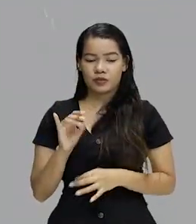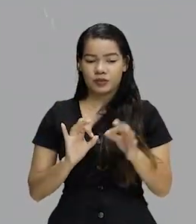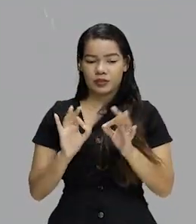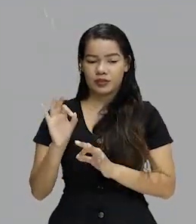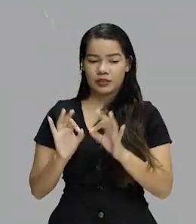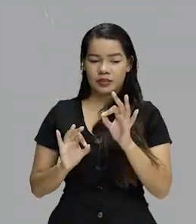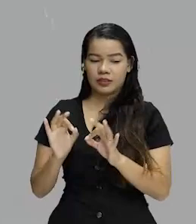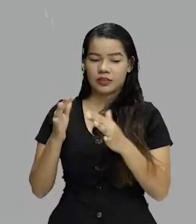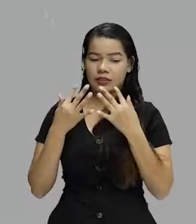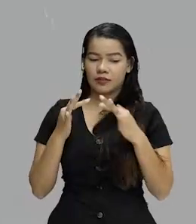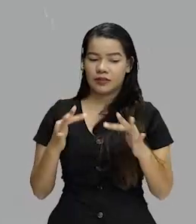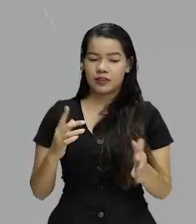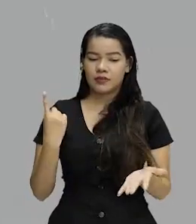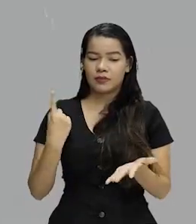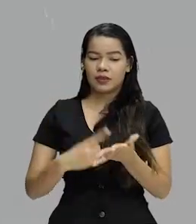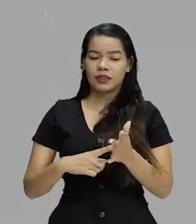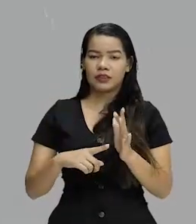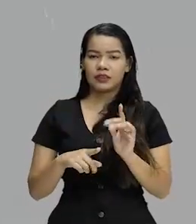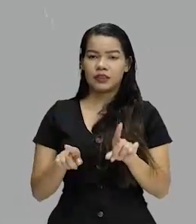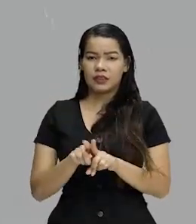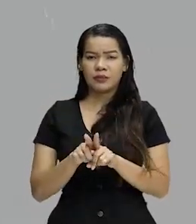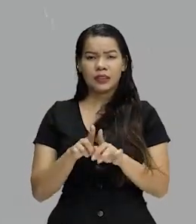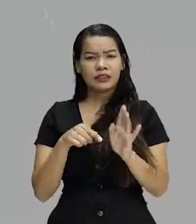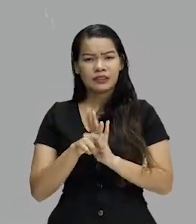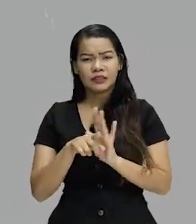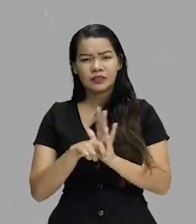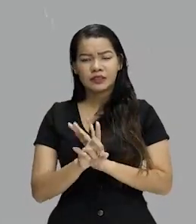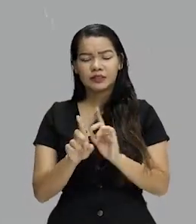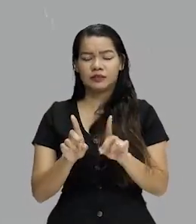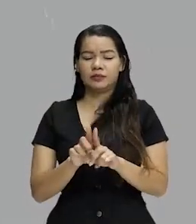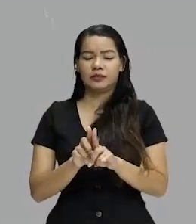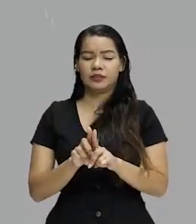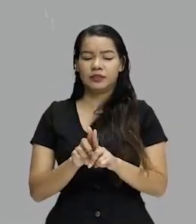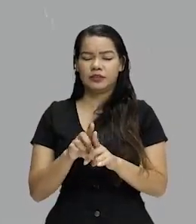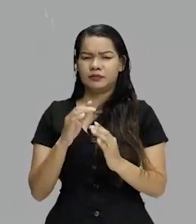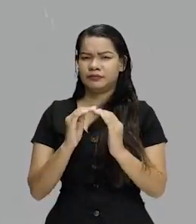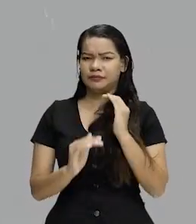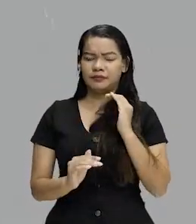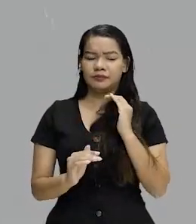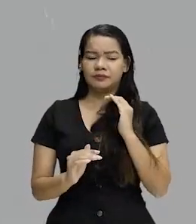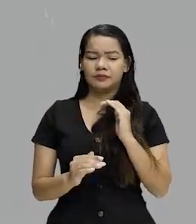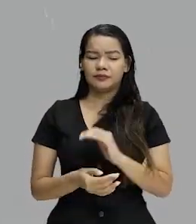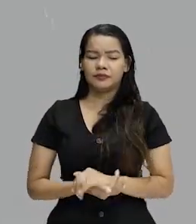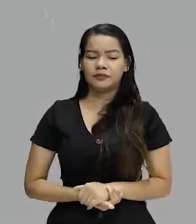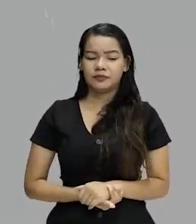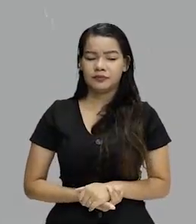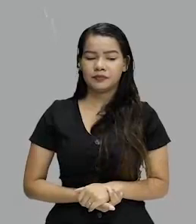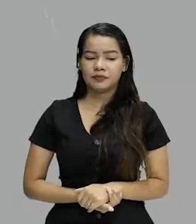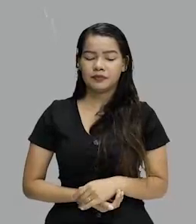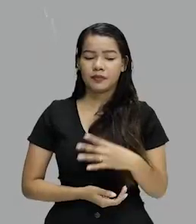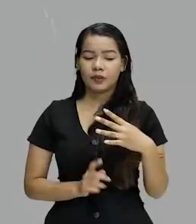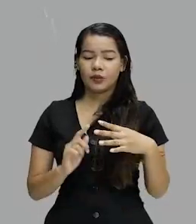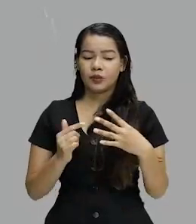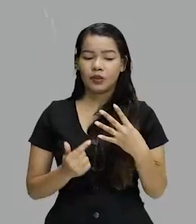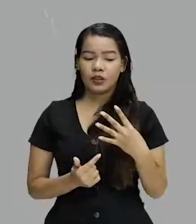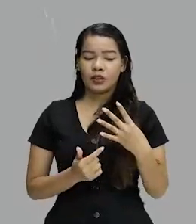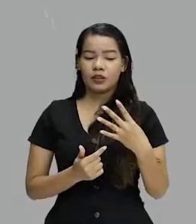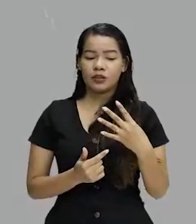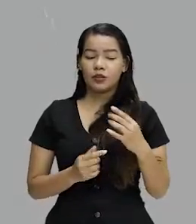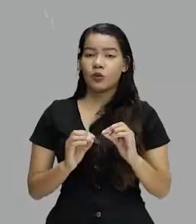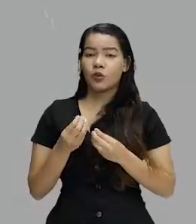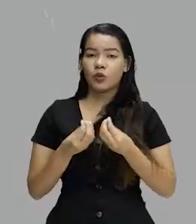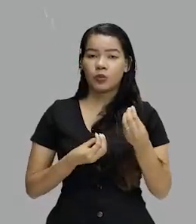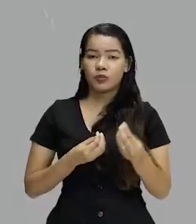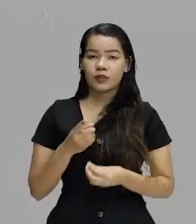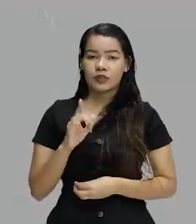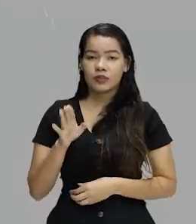frases afirmativas, interrogativas e negativas. As contracted forms, que são as formas contraídas, como